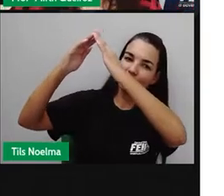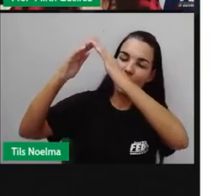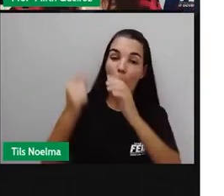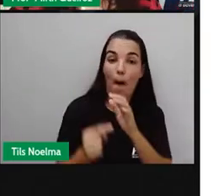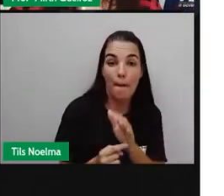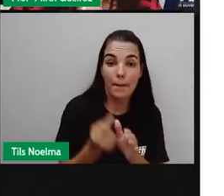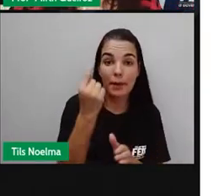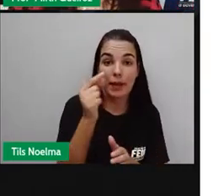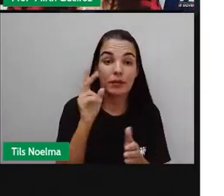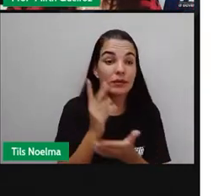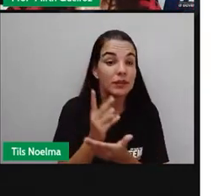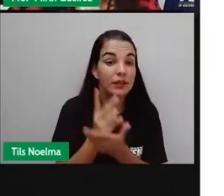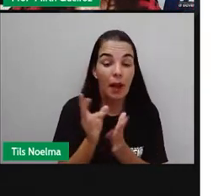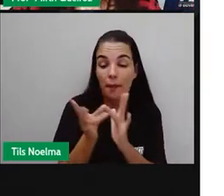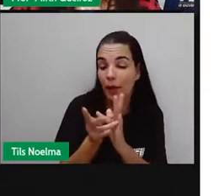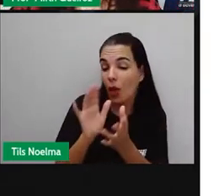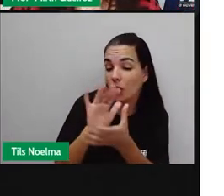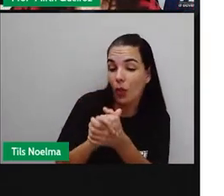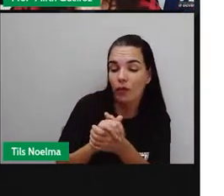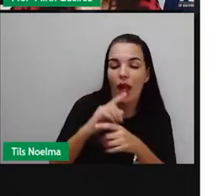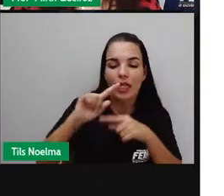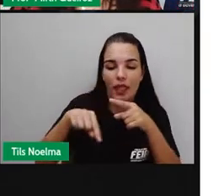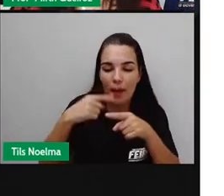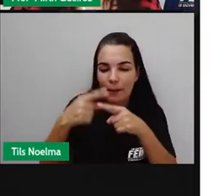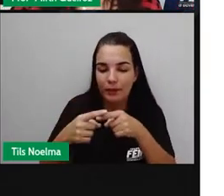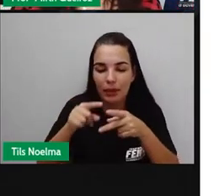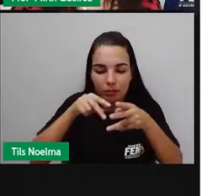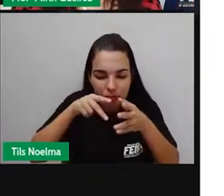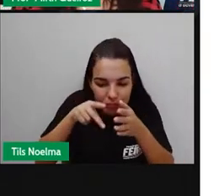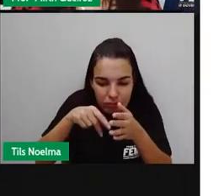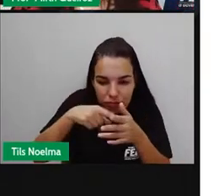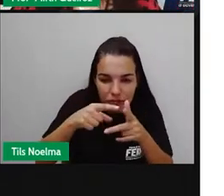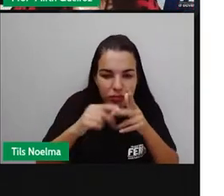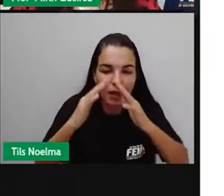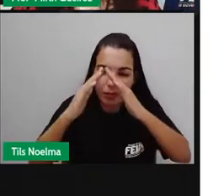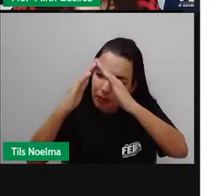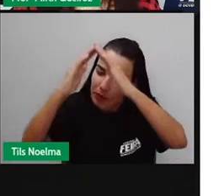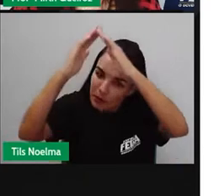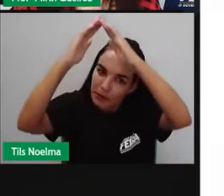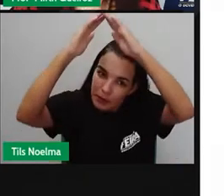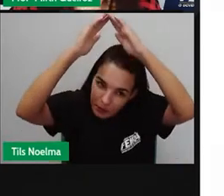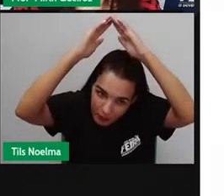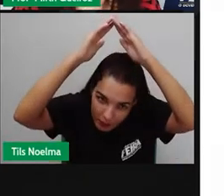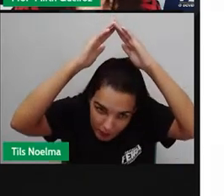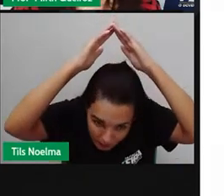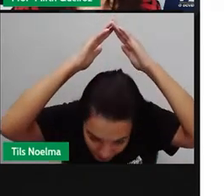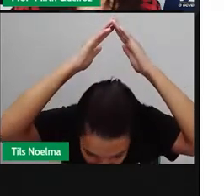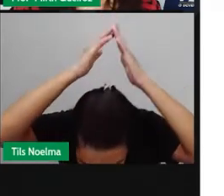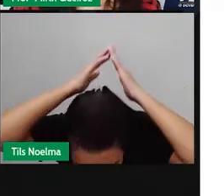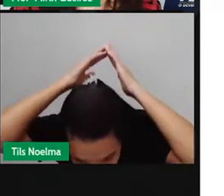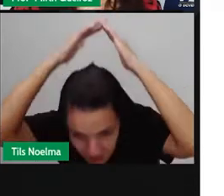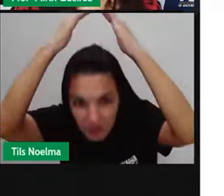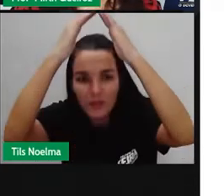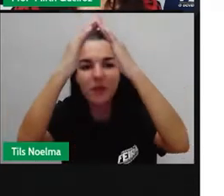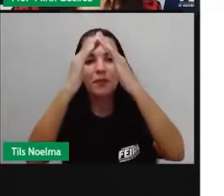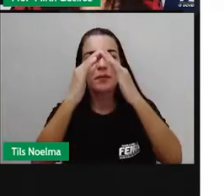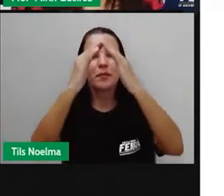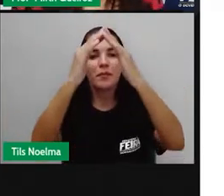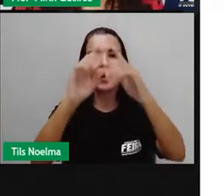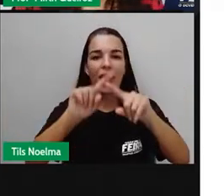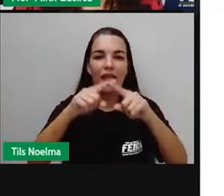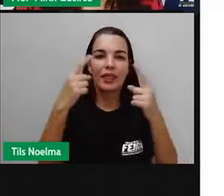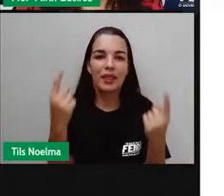os noivos e os outros vão fazendo em seguida e formam os pares para começar a formar a